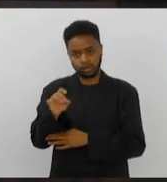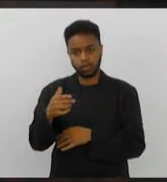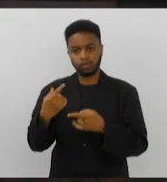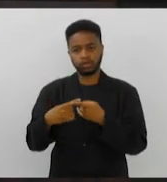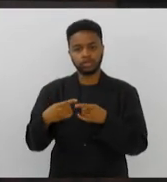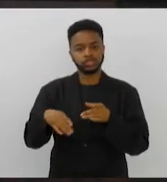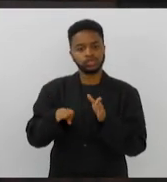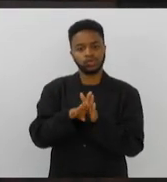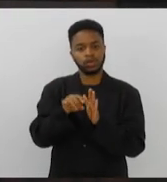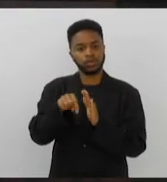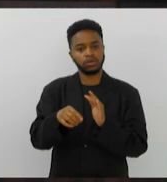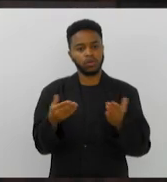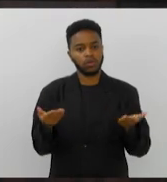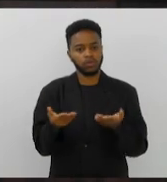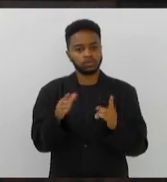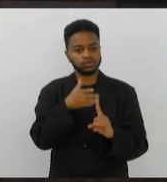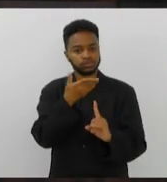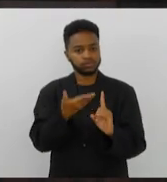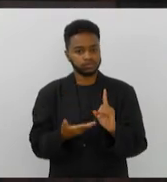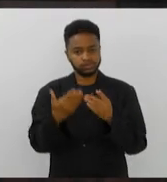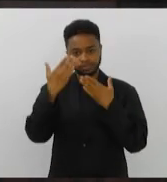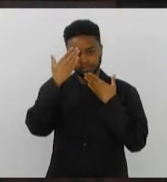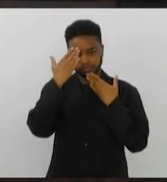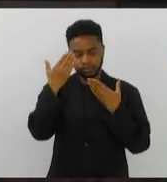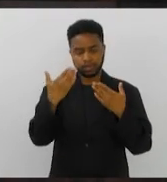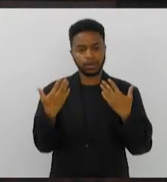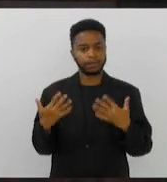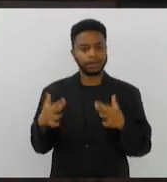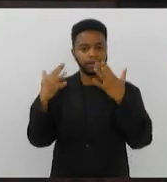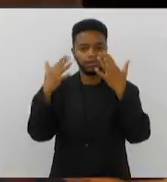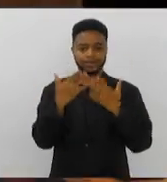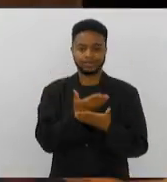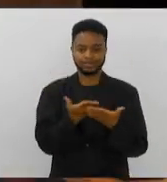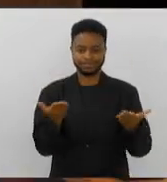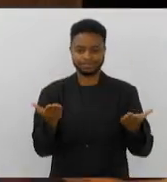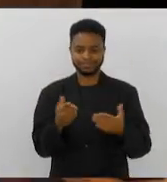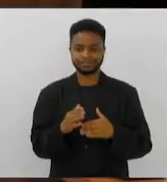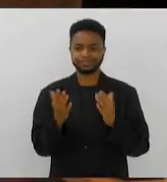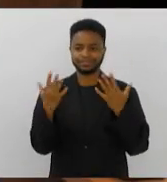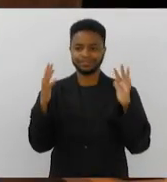estar aqui nessa justa homenagem Muito obrigado e parabéns meu irmão